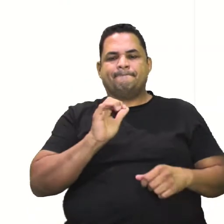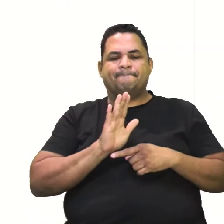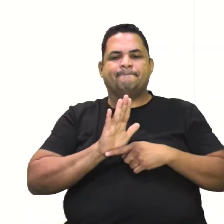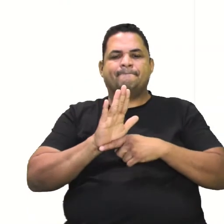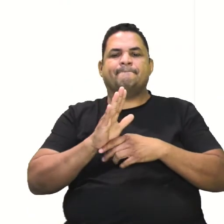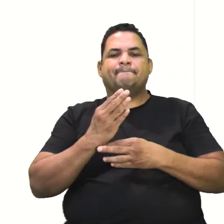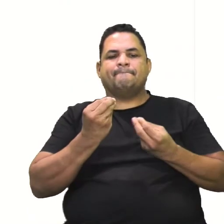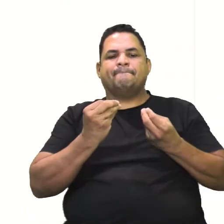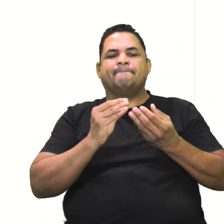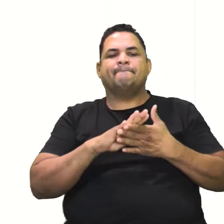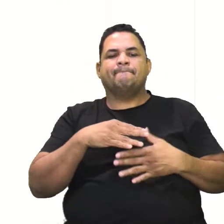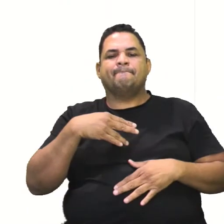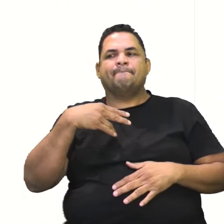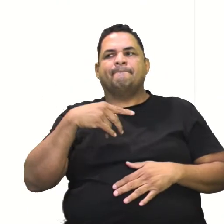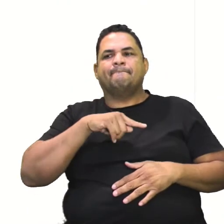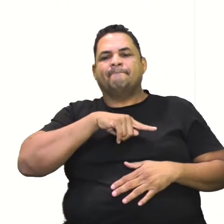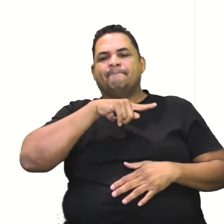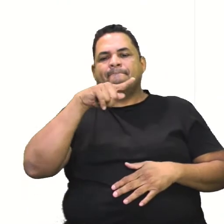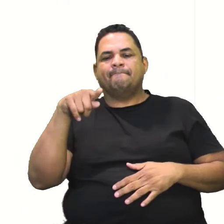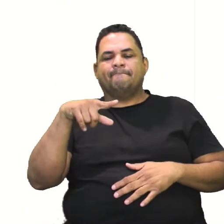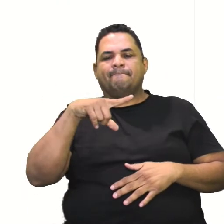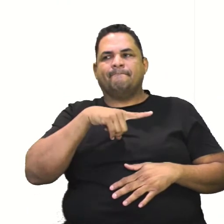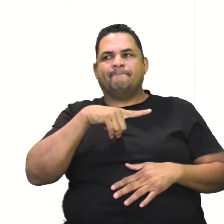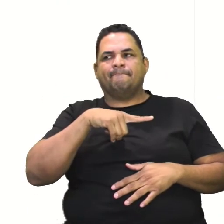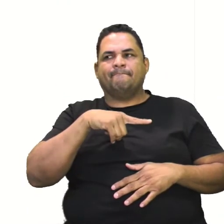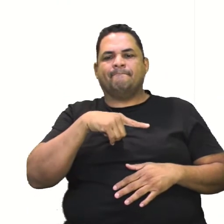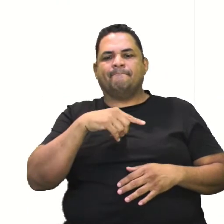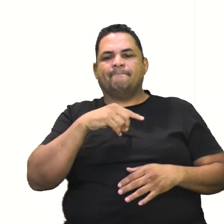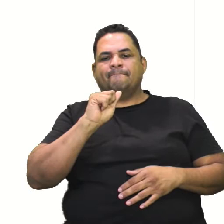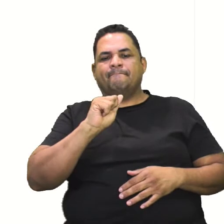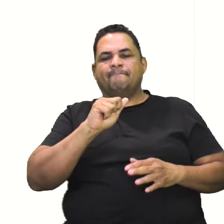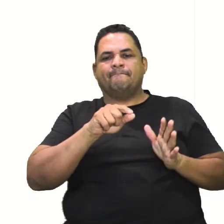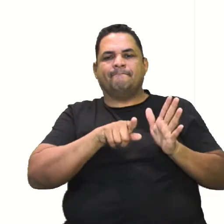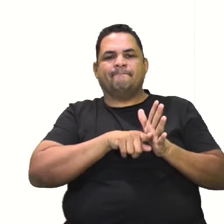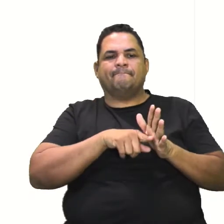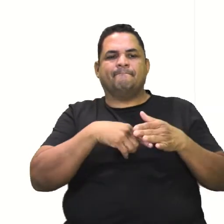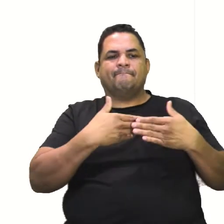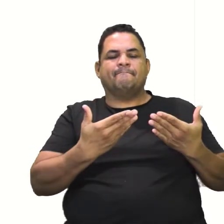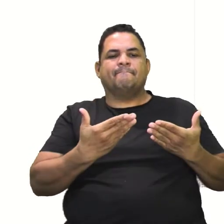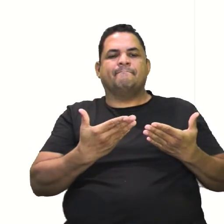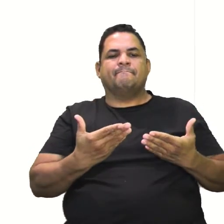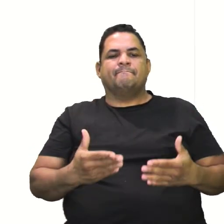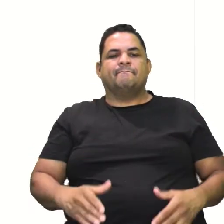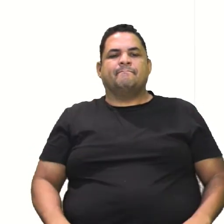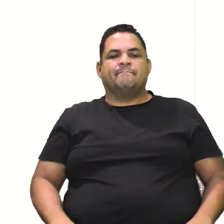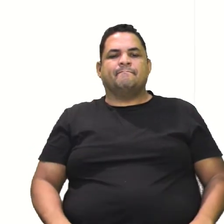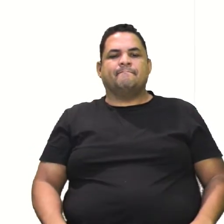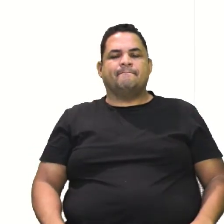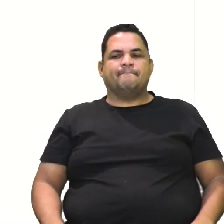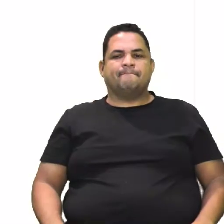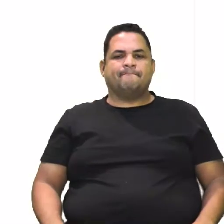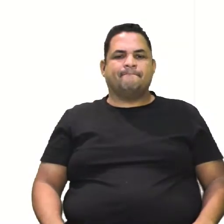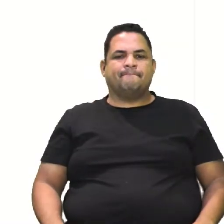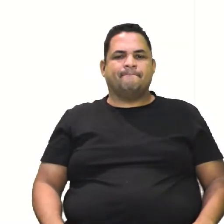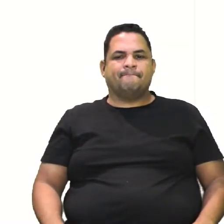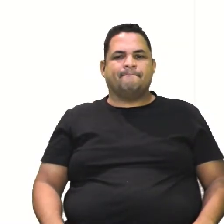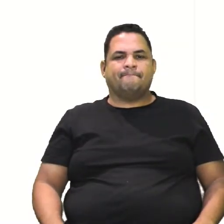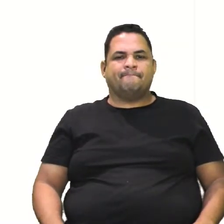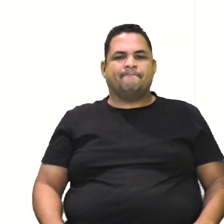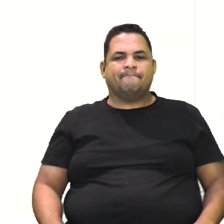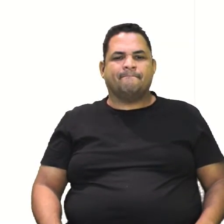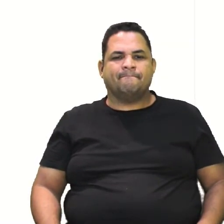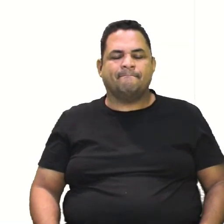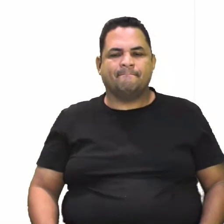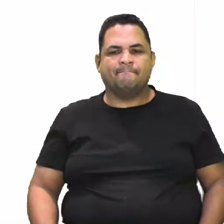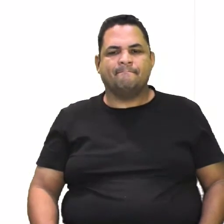segunda fala que é uma parábola com o A negativo. Lá no primeiro, a gente estudou a parábola com A negativo. Ela é decrescente. Agora ele está falando do quê?